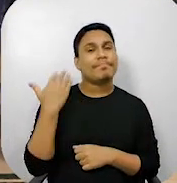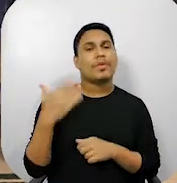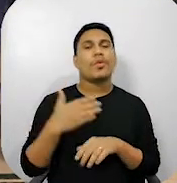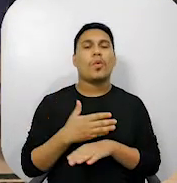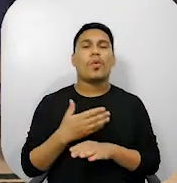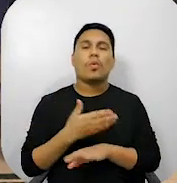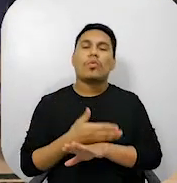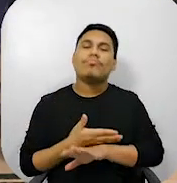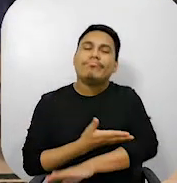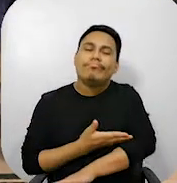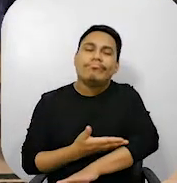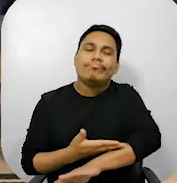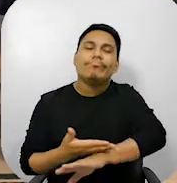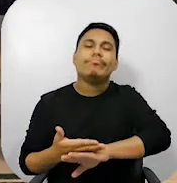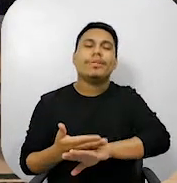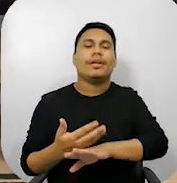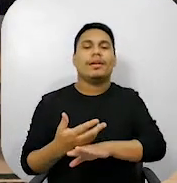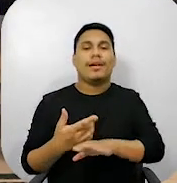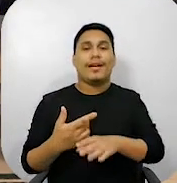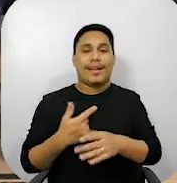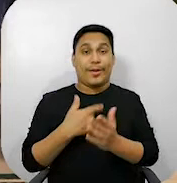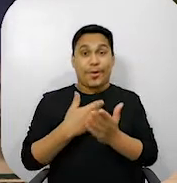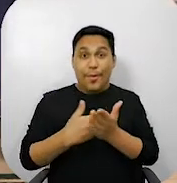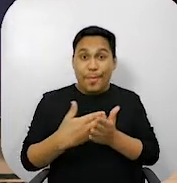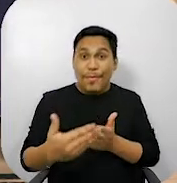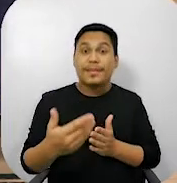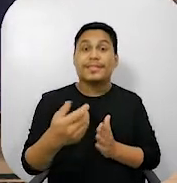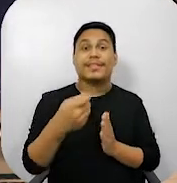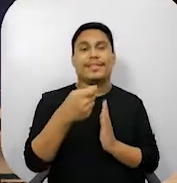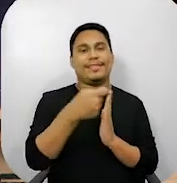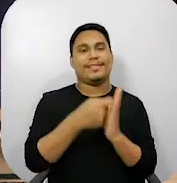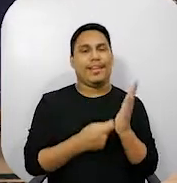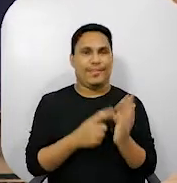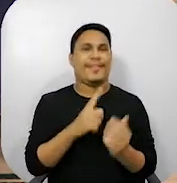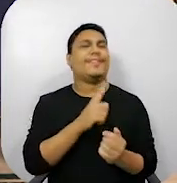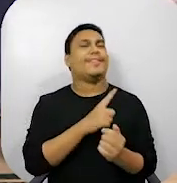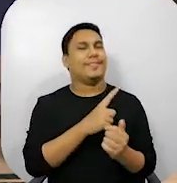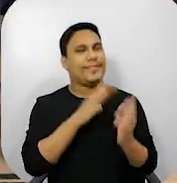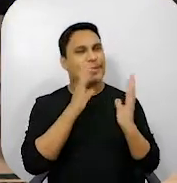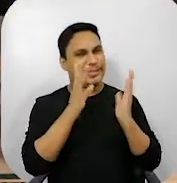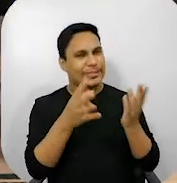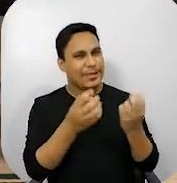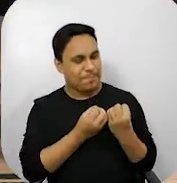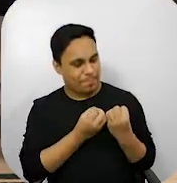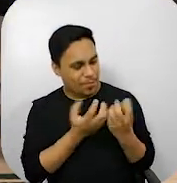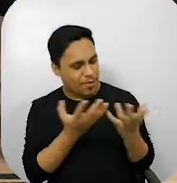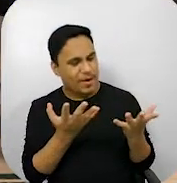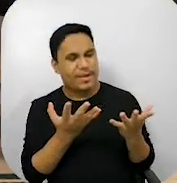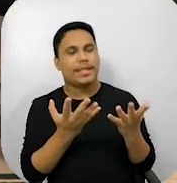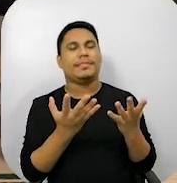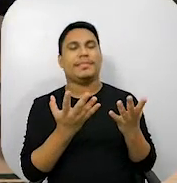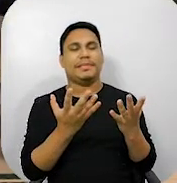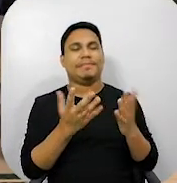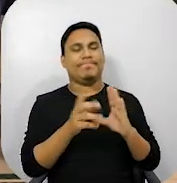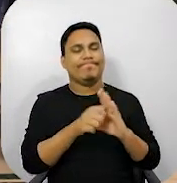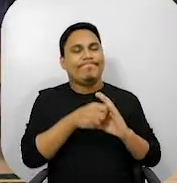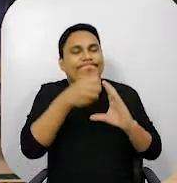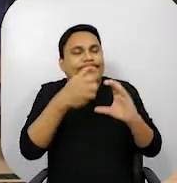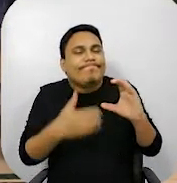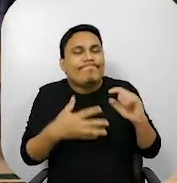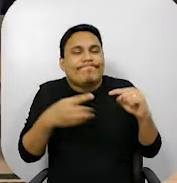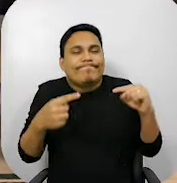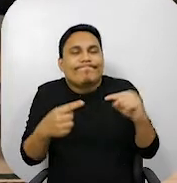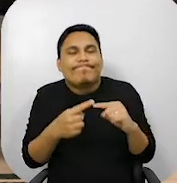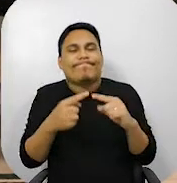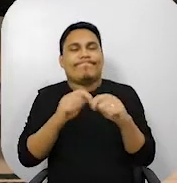acomodar aí eu voltei a escrever e eu já tenho alguns poemas bem característicos assim dessa época